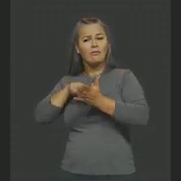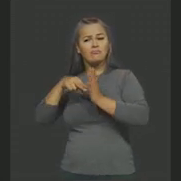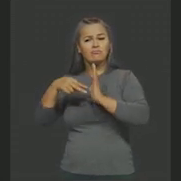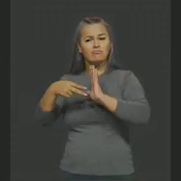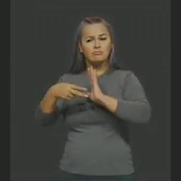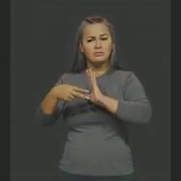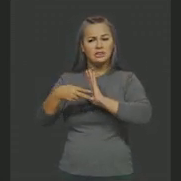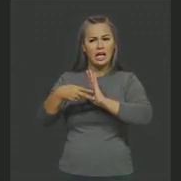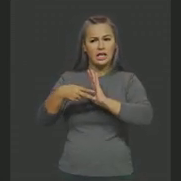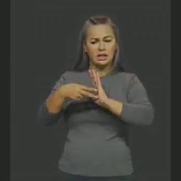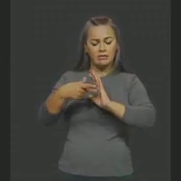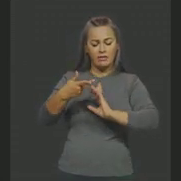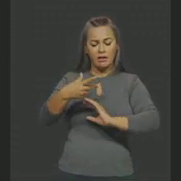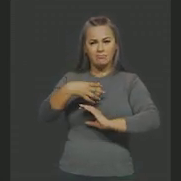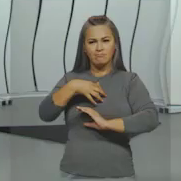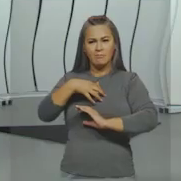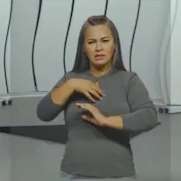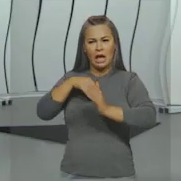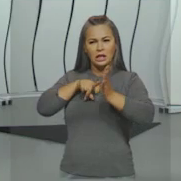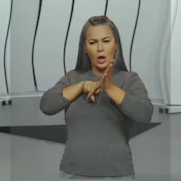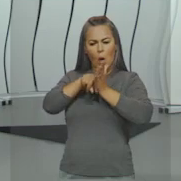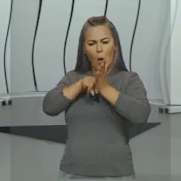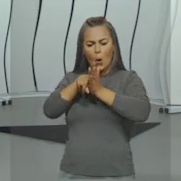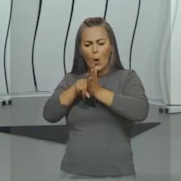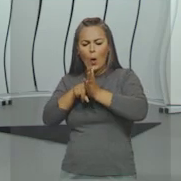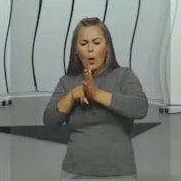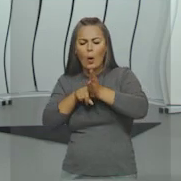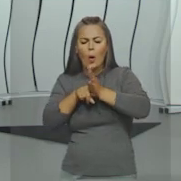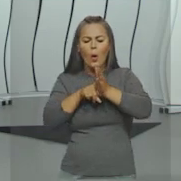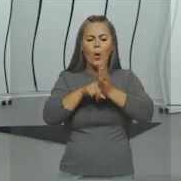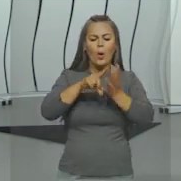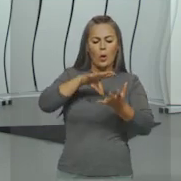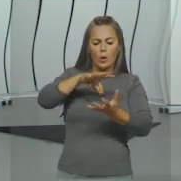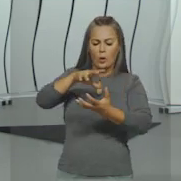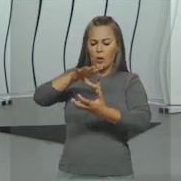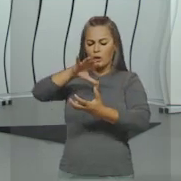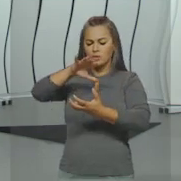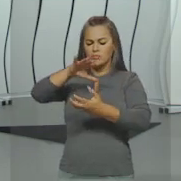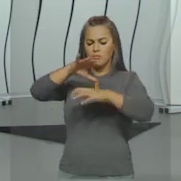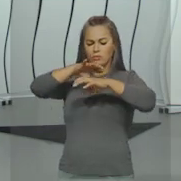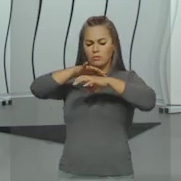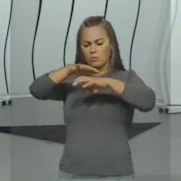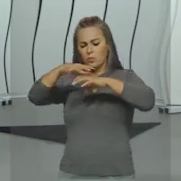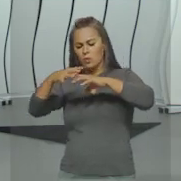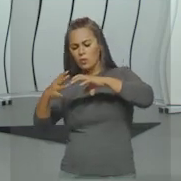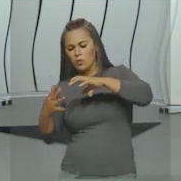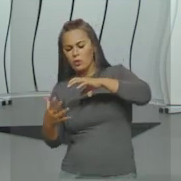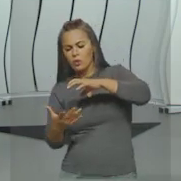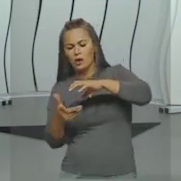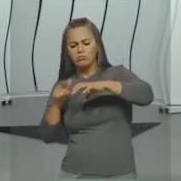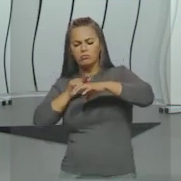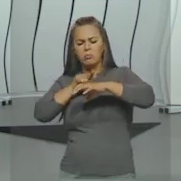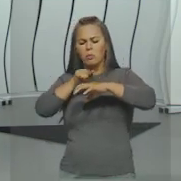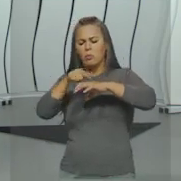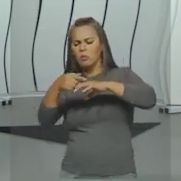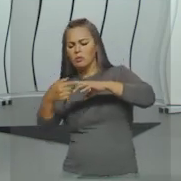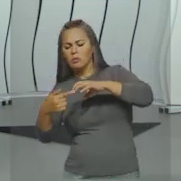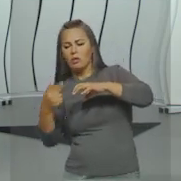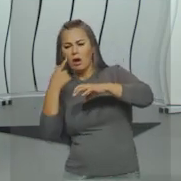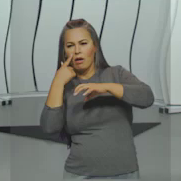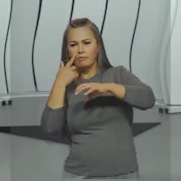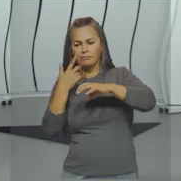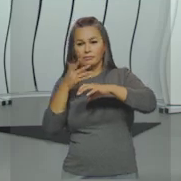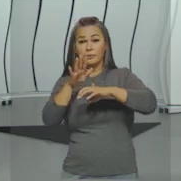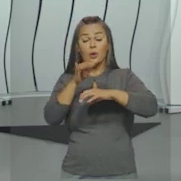permite a previsão do tempo. Bom, então quando um jornalista chega lá na televisão, aparece aquele mapa do Brasil cheio de